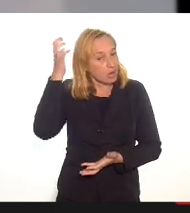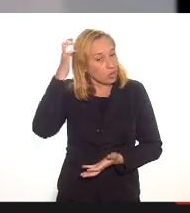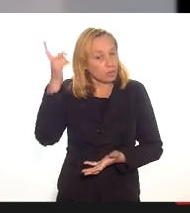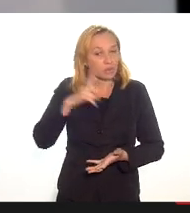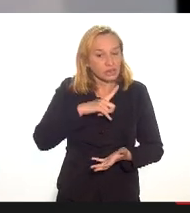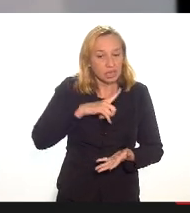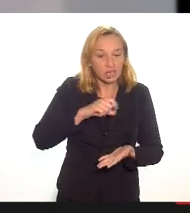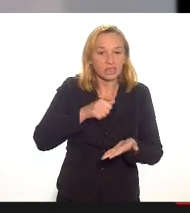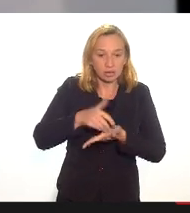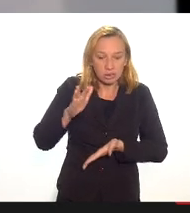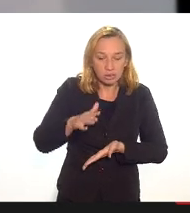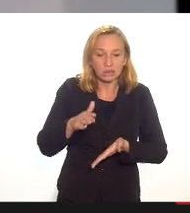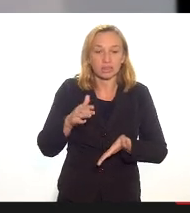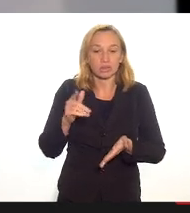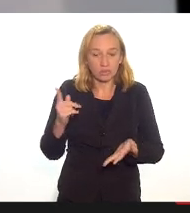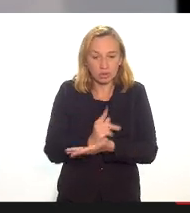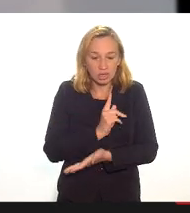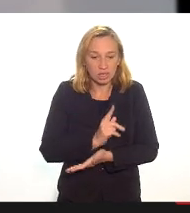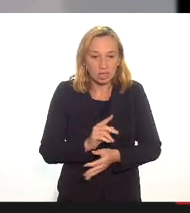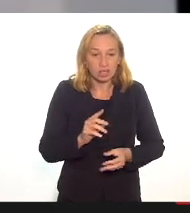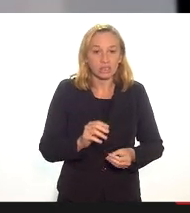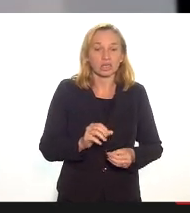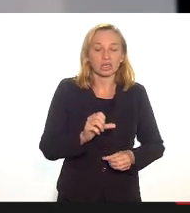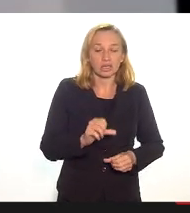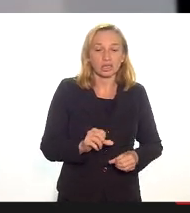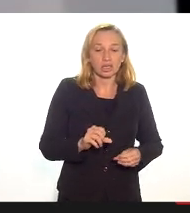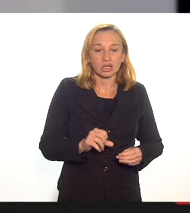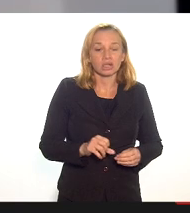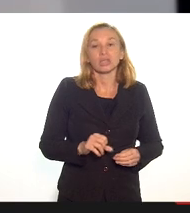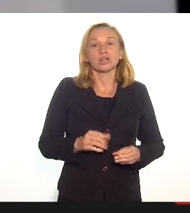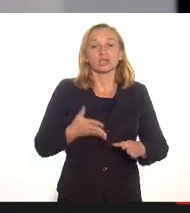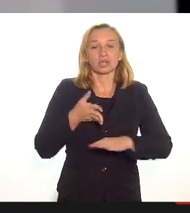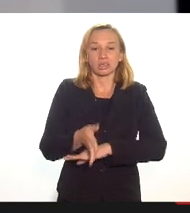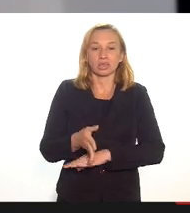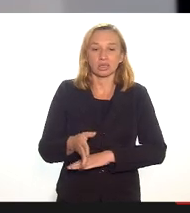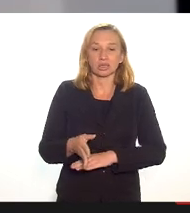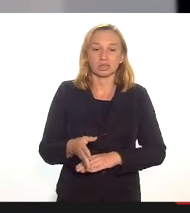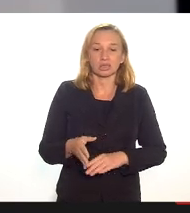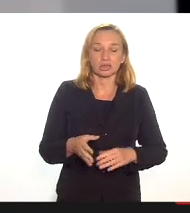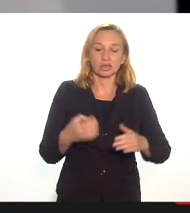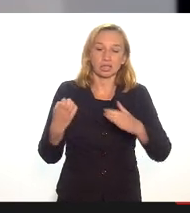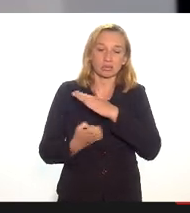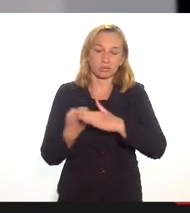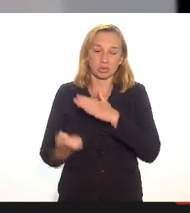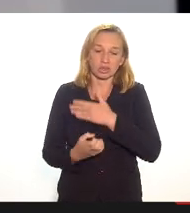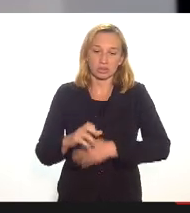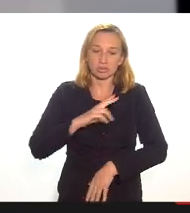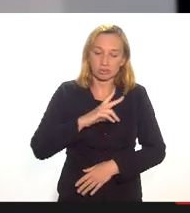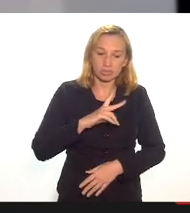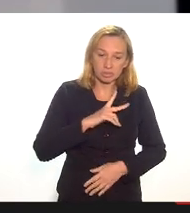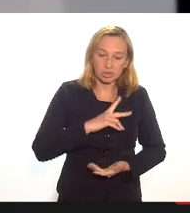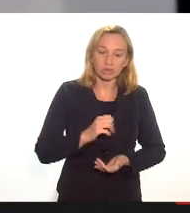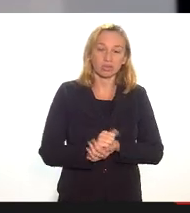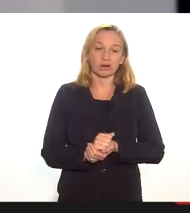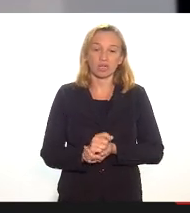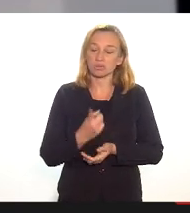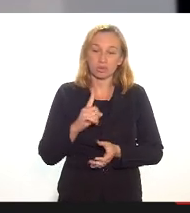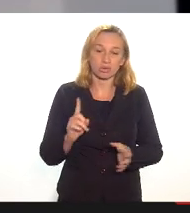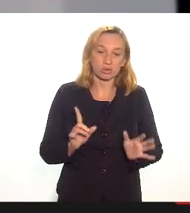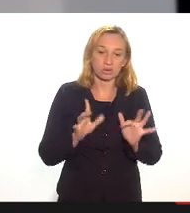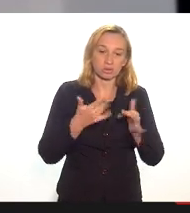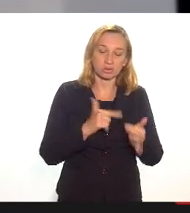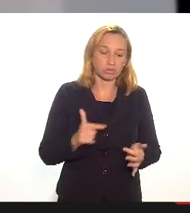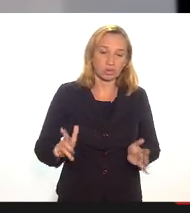exonerações acontecem, entram instituições privadas nos hospitais públicos, não se completam recursos humanos e